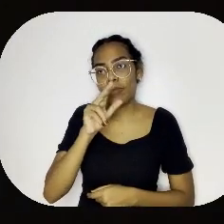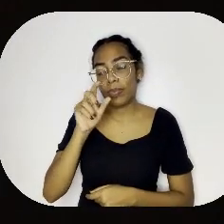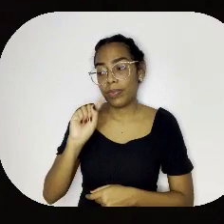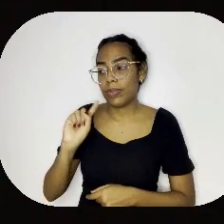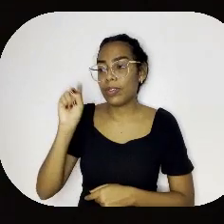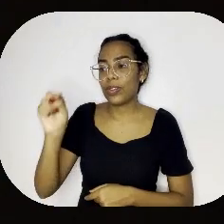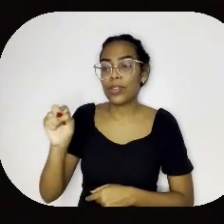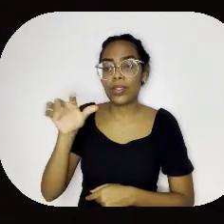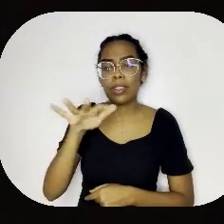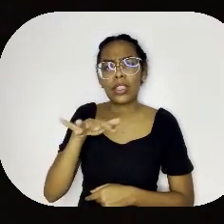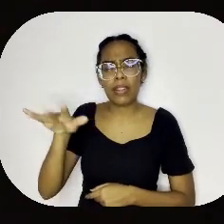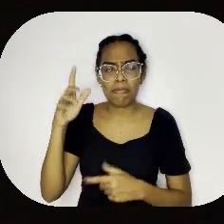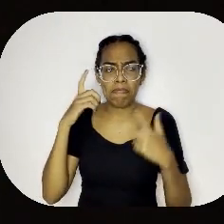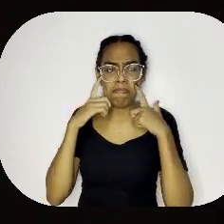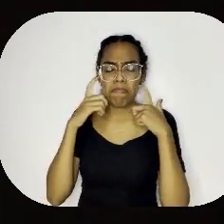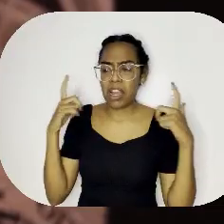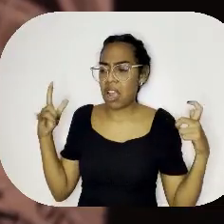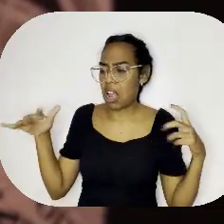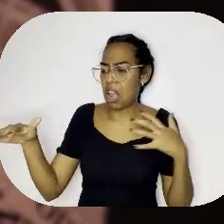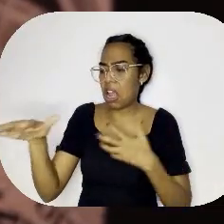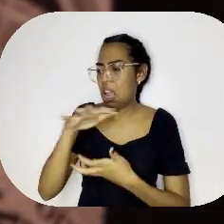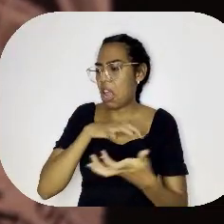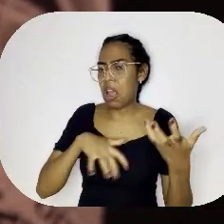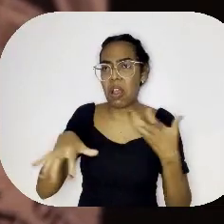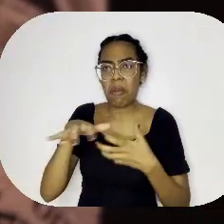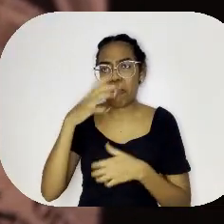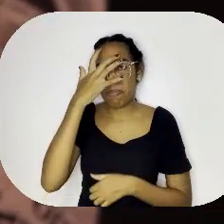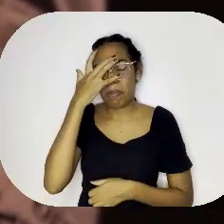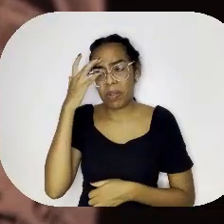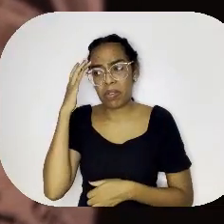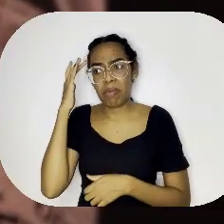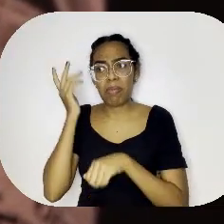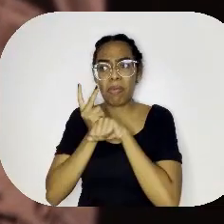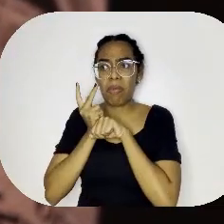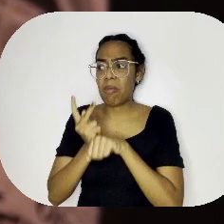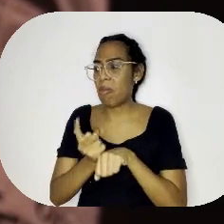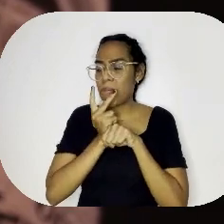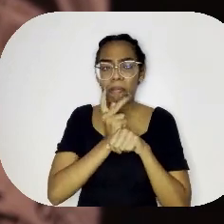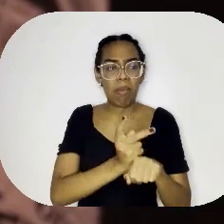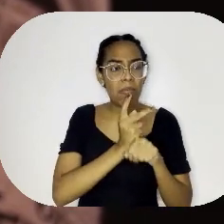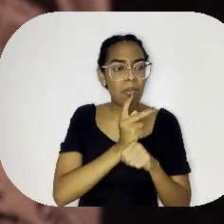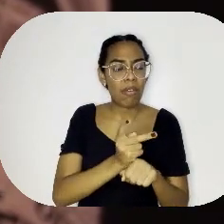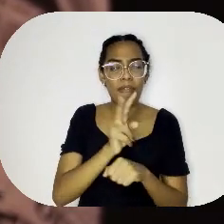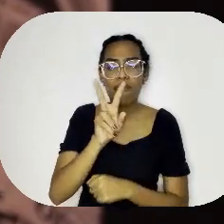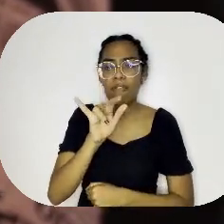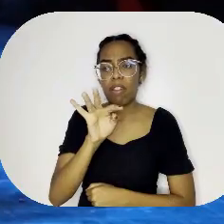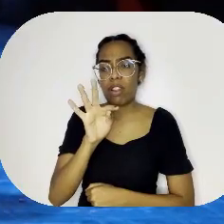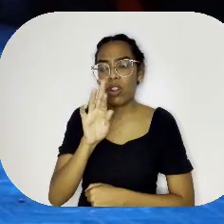fora, barulhos inefáveis. Santos que se perseguindo, rezas,